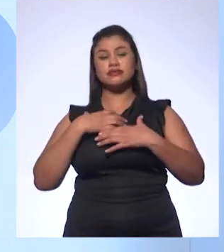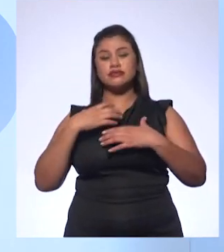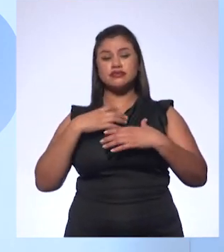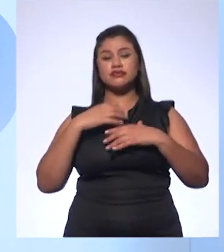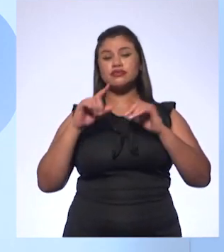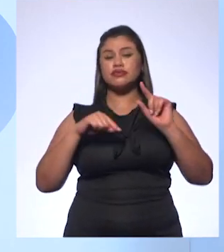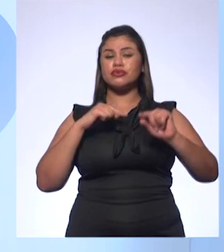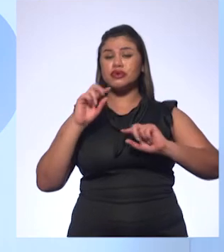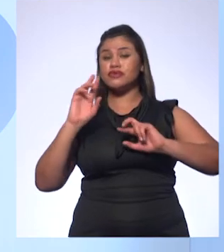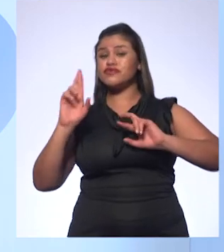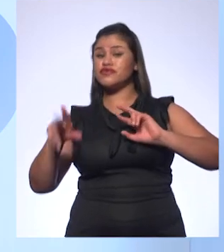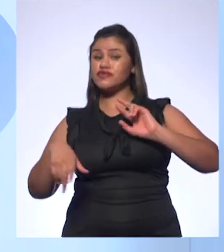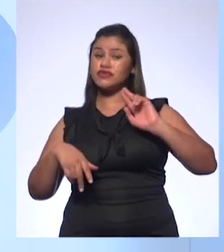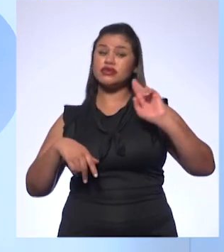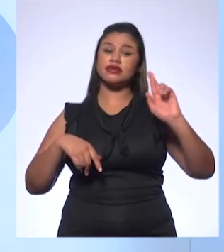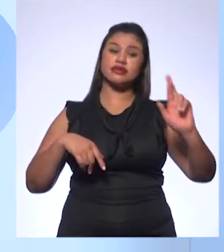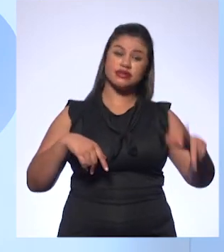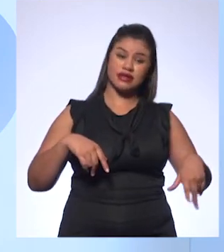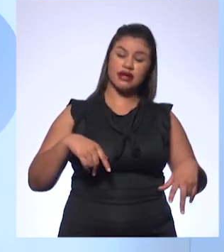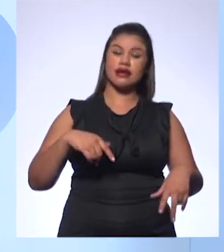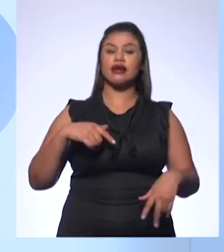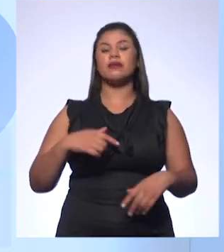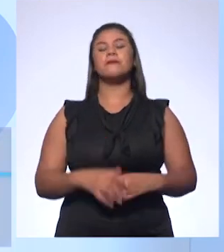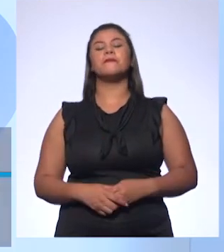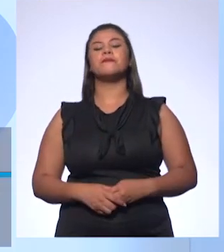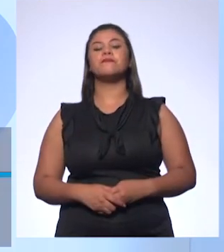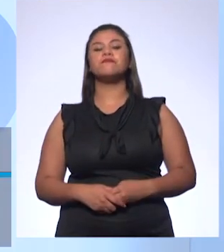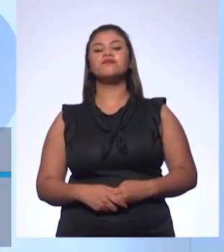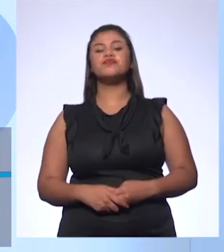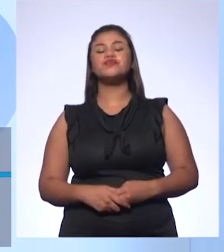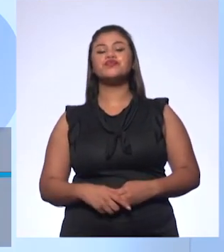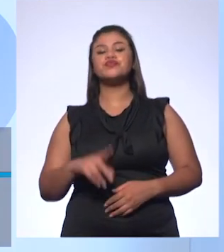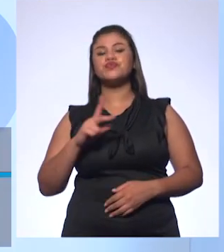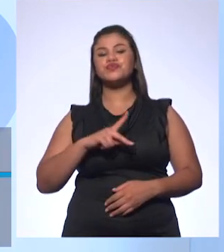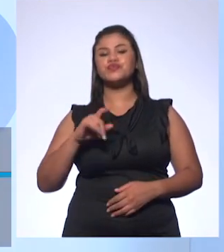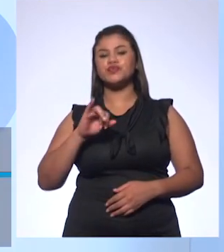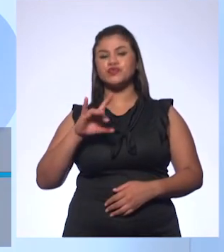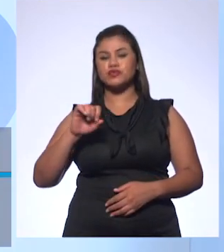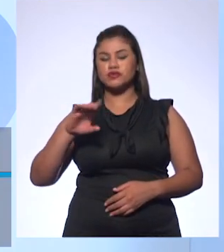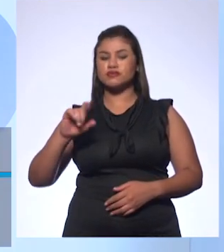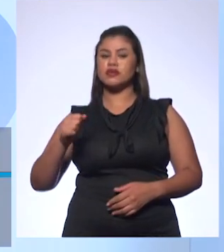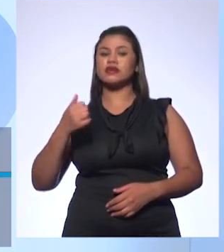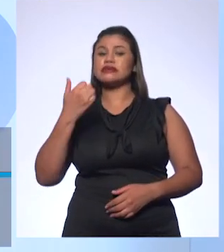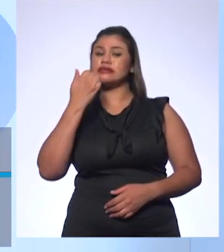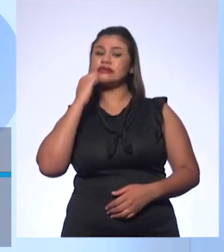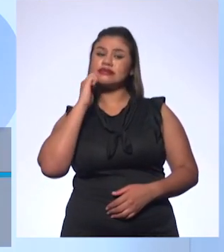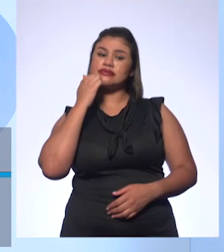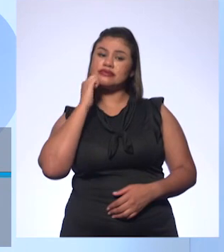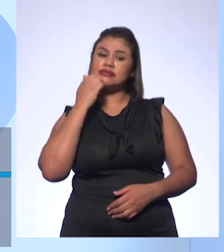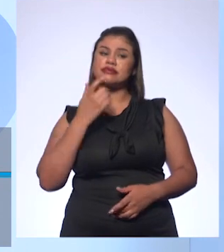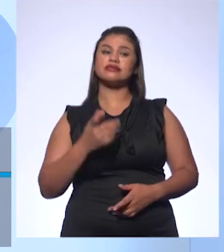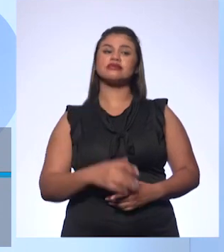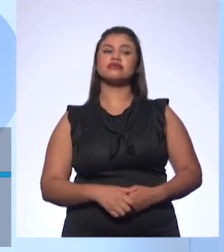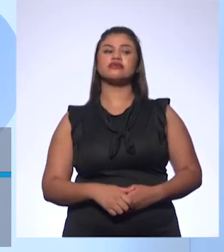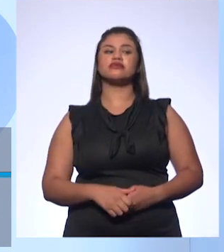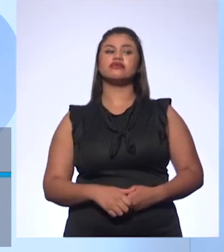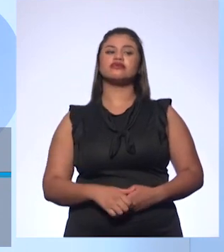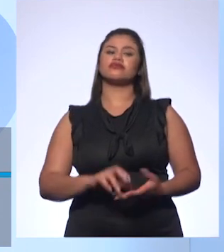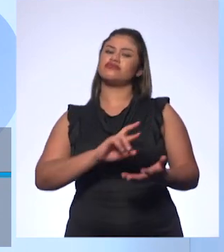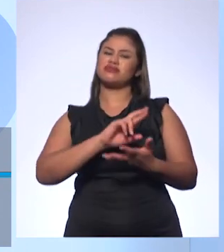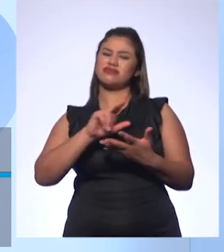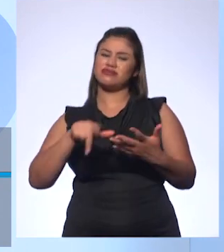para diferenciar os sintomas de gripe. A Pro Isabel colocando cientificamente. A Pro Ana também